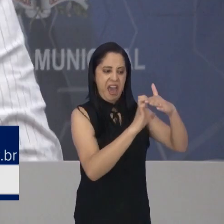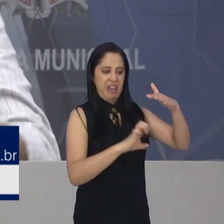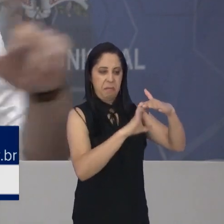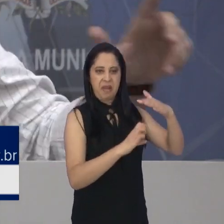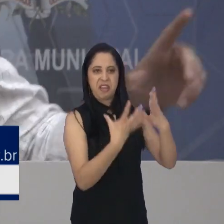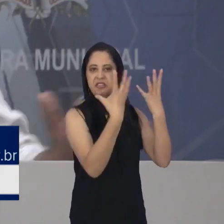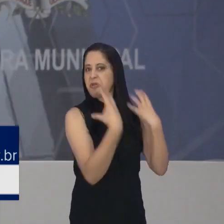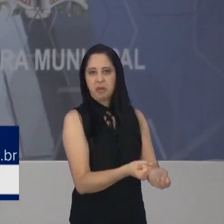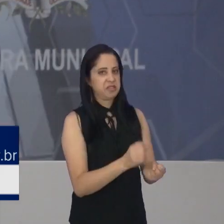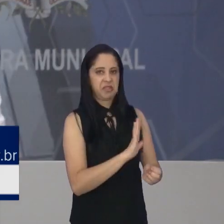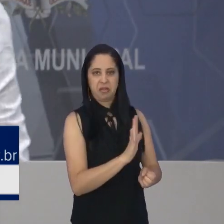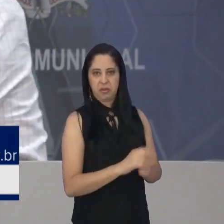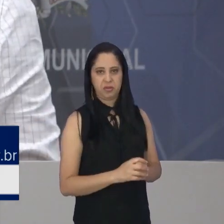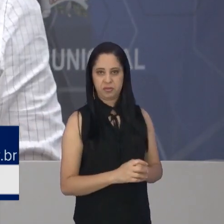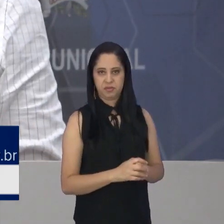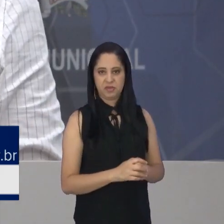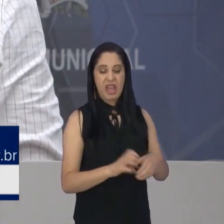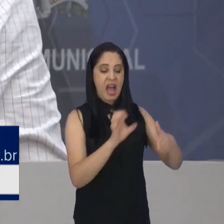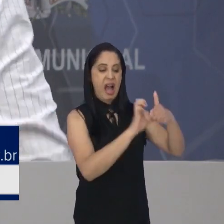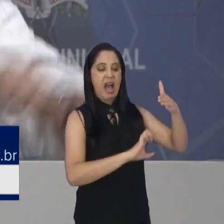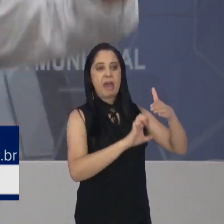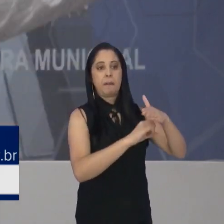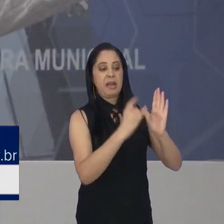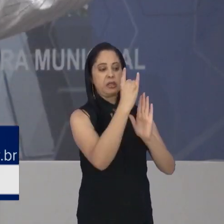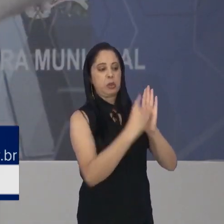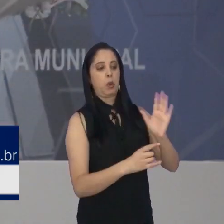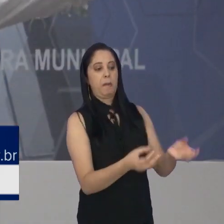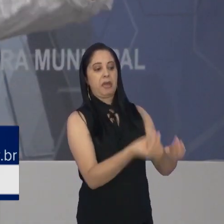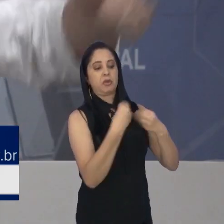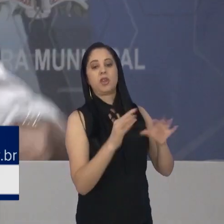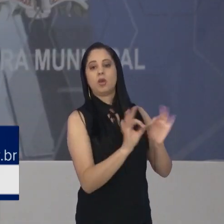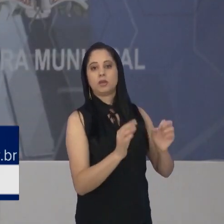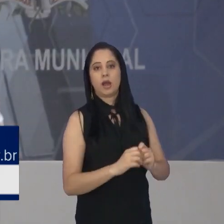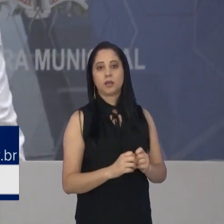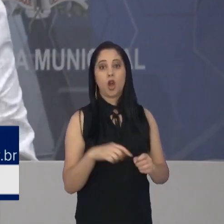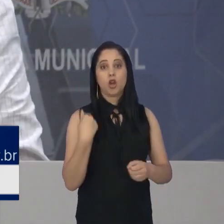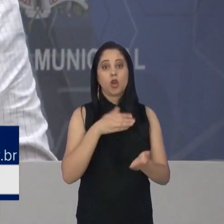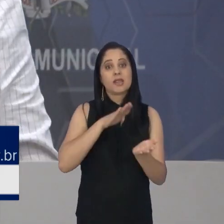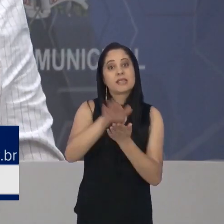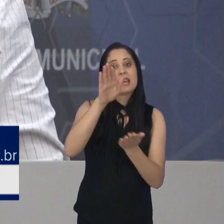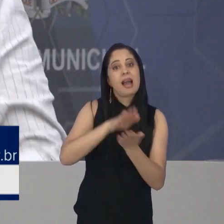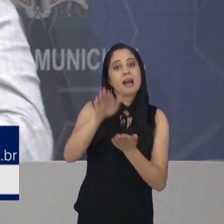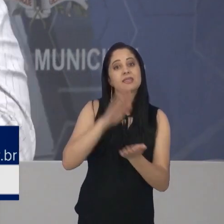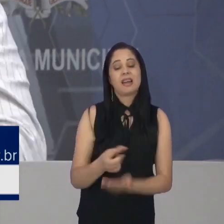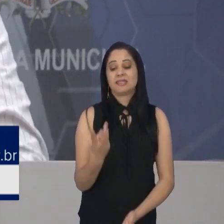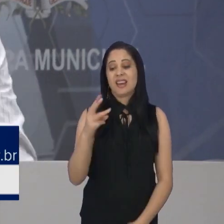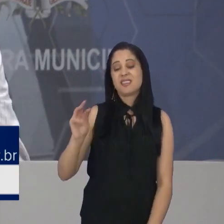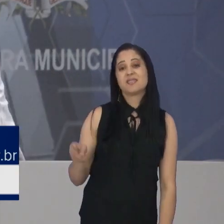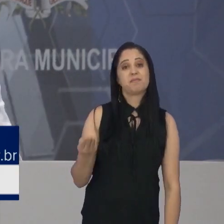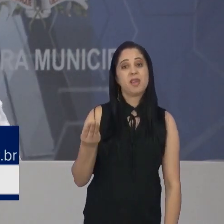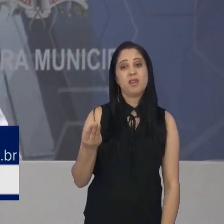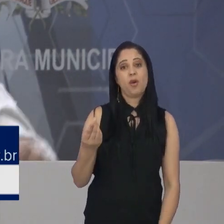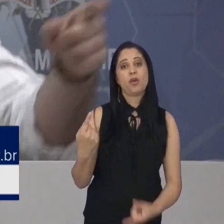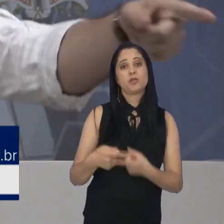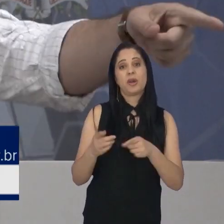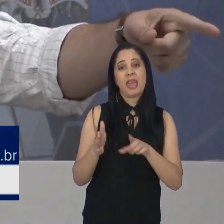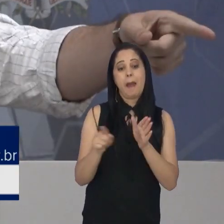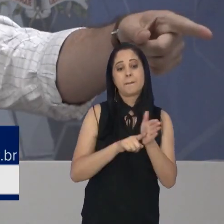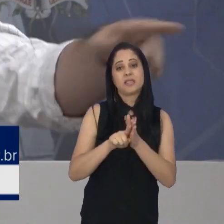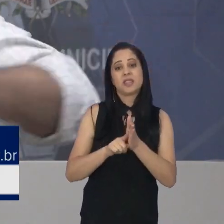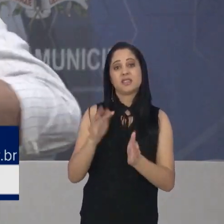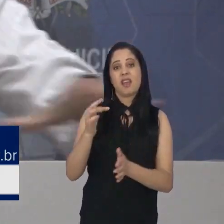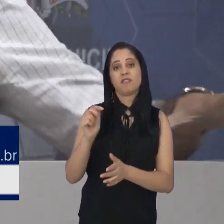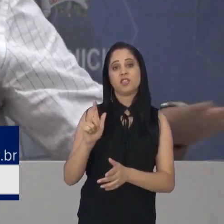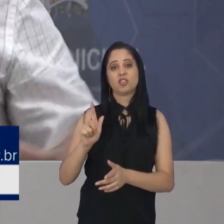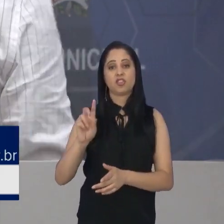entregou e que todo mundo saberia que não entregaria. Nós gastamos 3 milhões, mais de 3 milhões, com uma pesquisa da FGV para fazer um